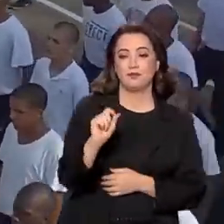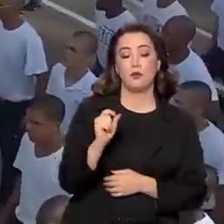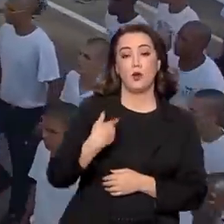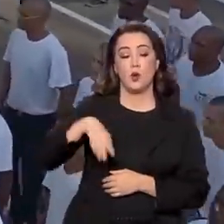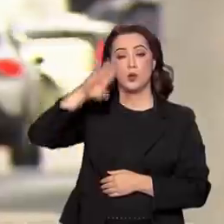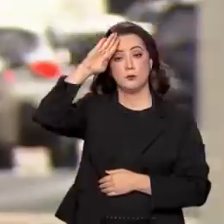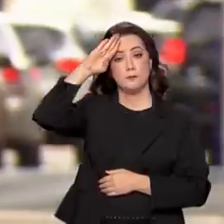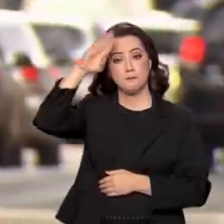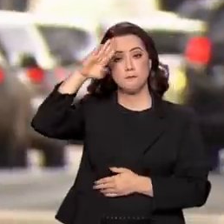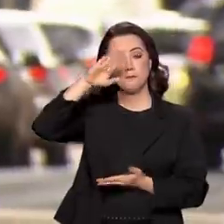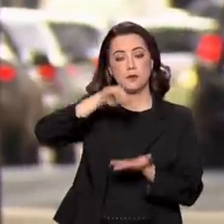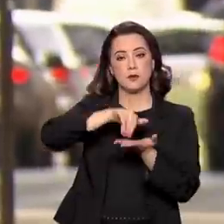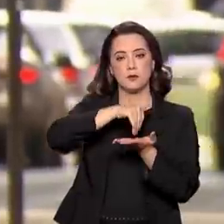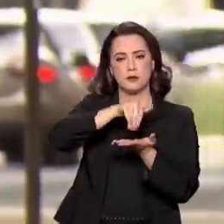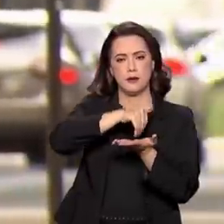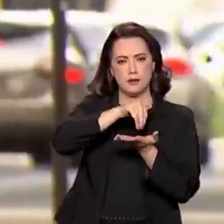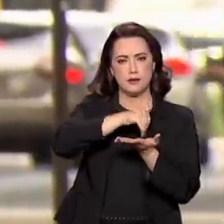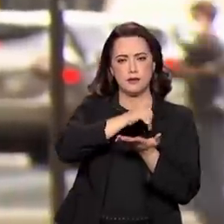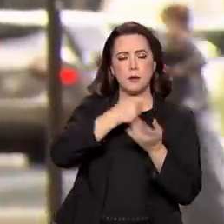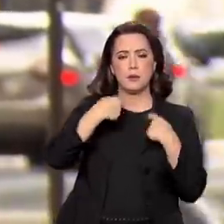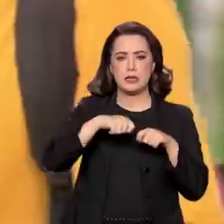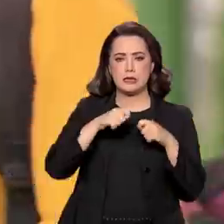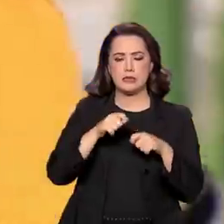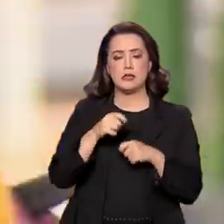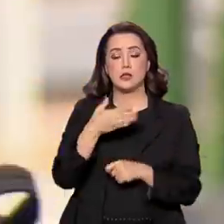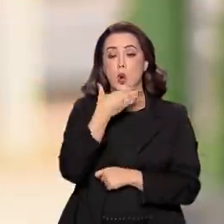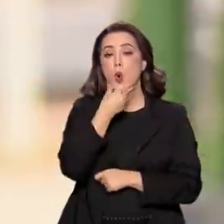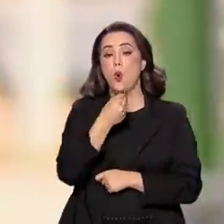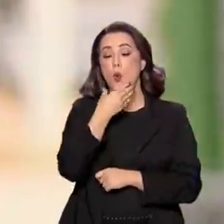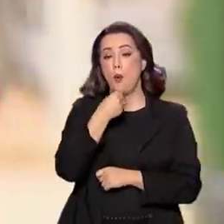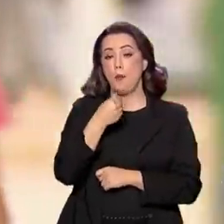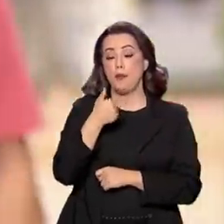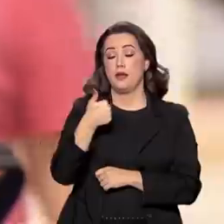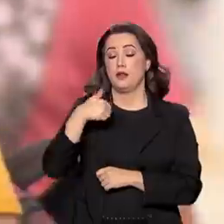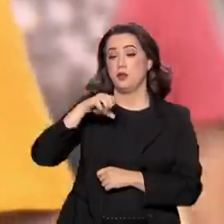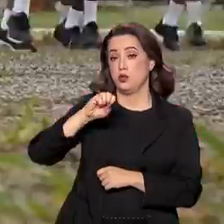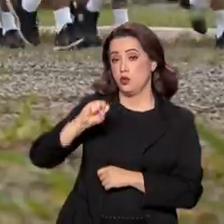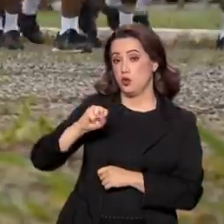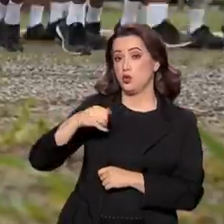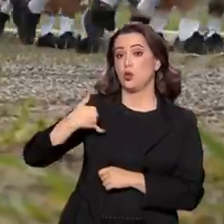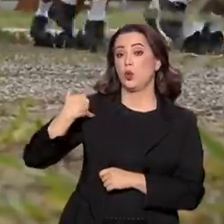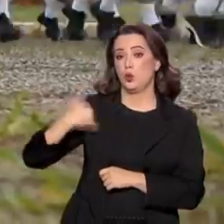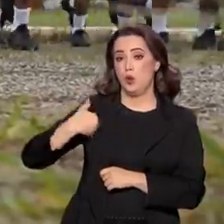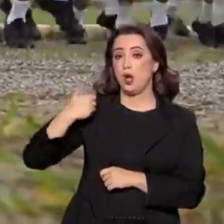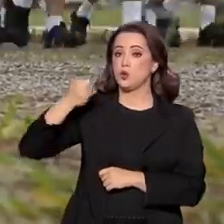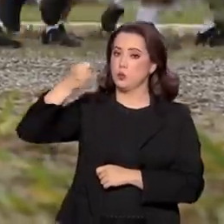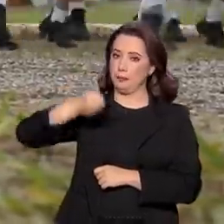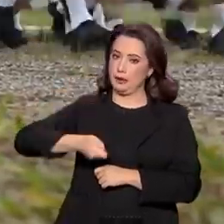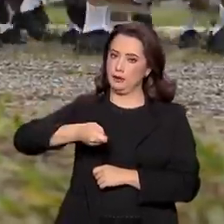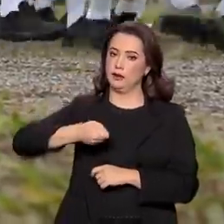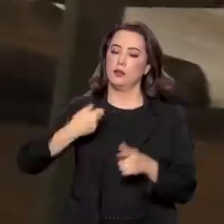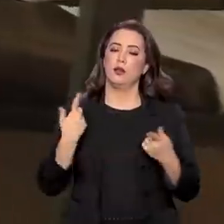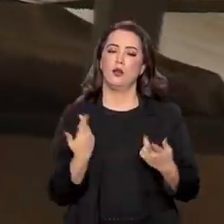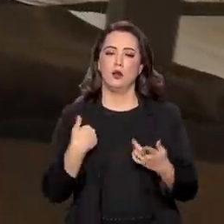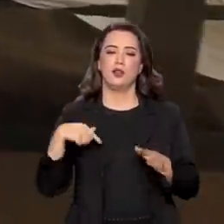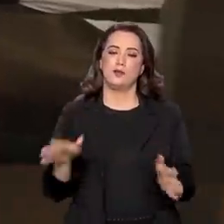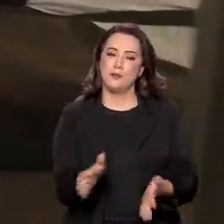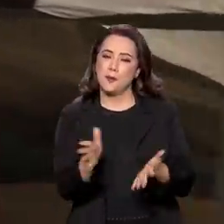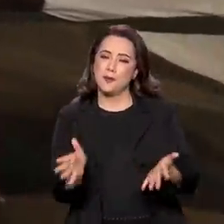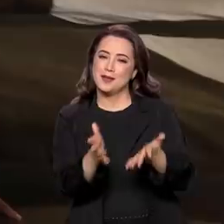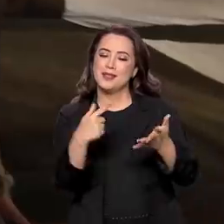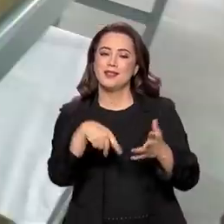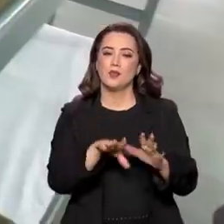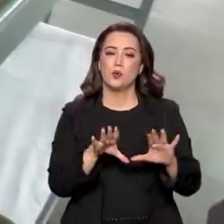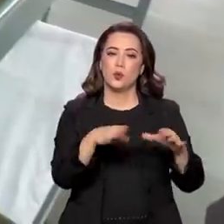militar é obrigatório para todo brasileiro do sexo masculino que completa 18 anos e tem a função de imobilizar uma